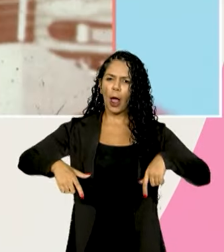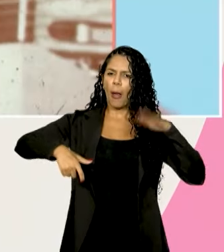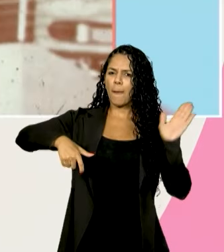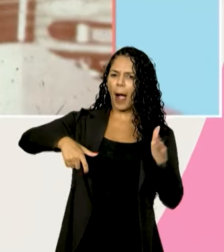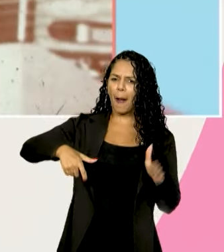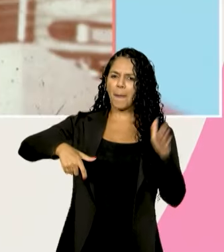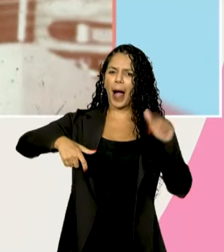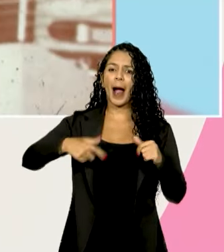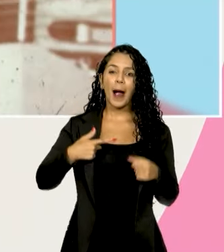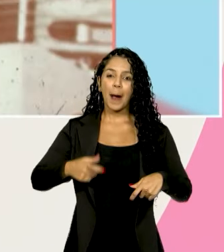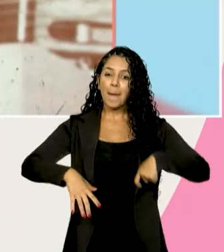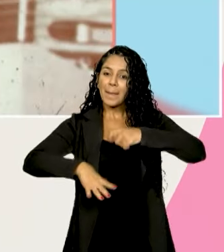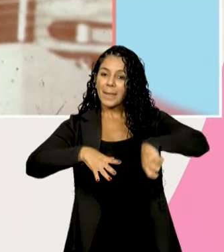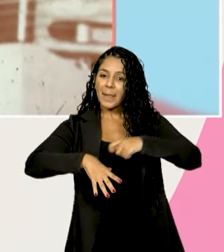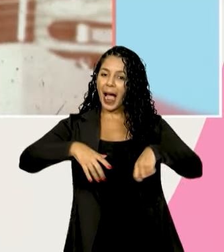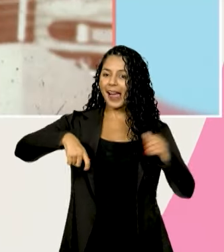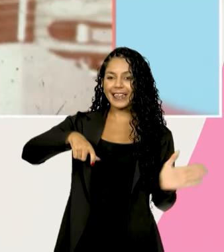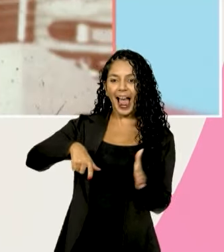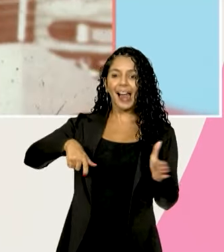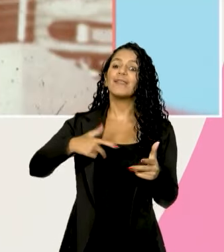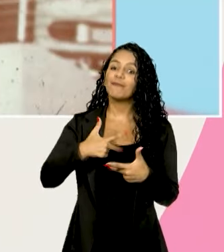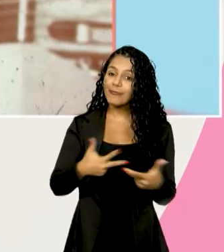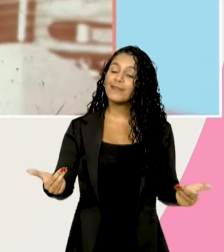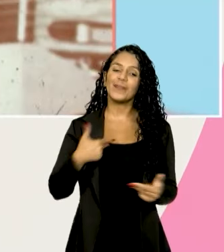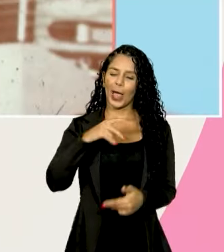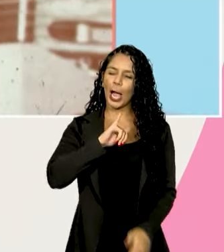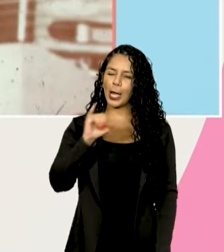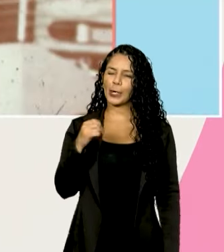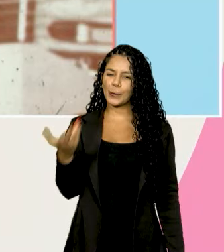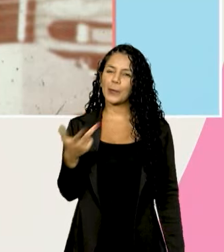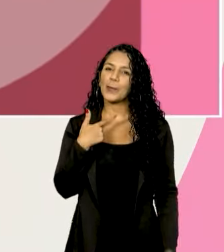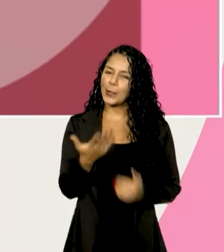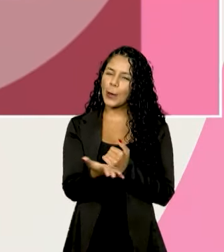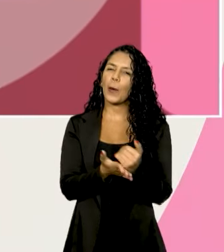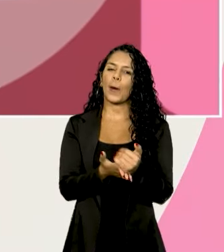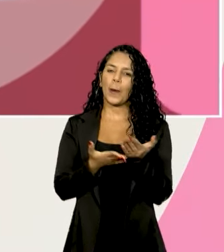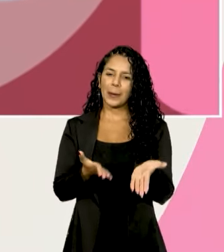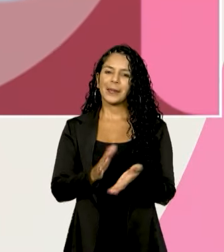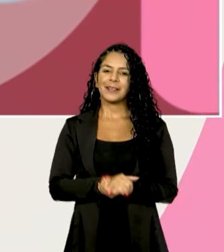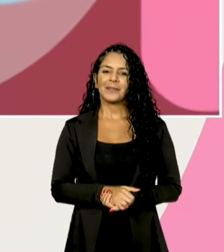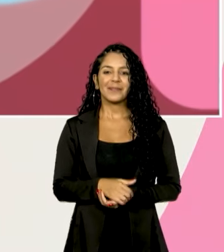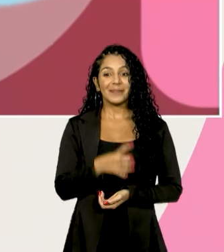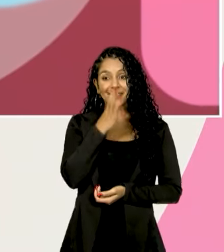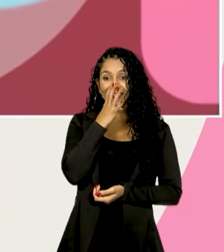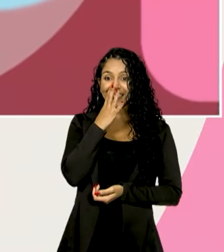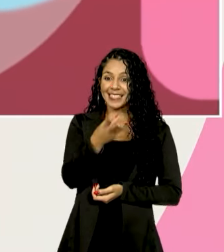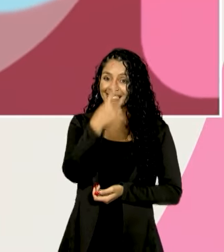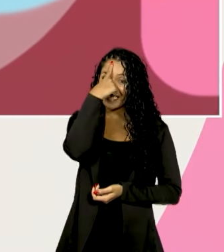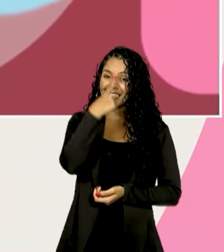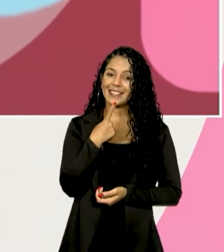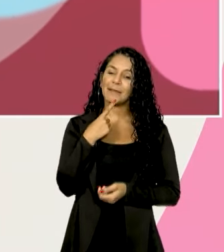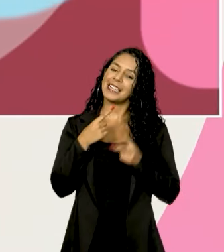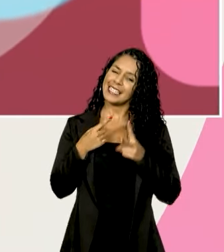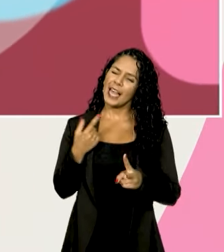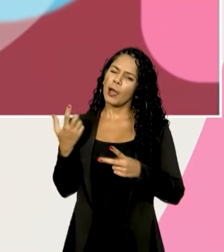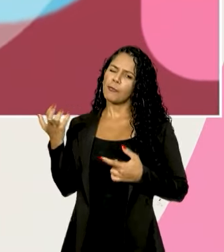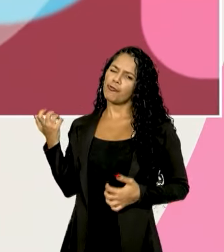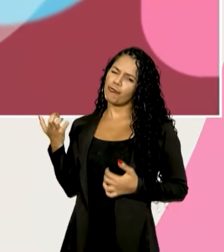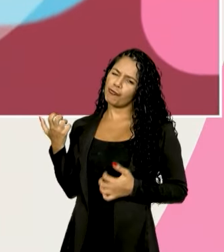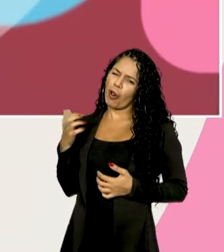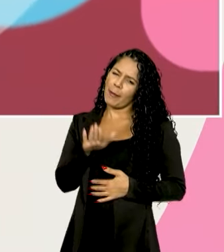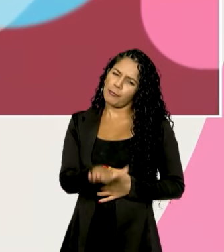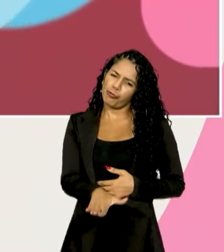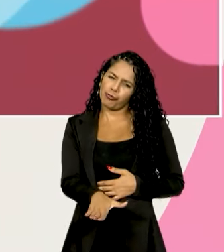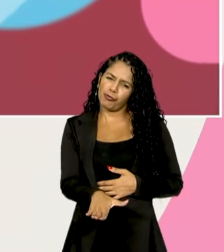tocar panela. Muito bom. E é isso, e eu comecei ali. Estou vendo imagens de você sempre com o violão na mão, desde